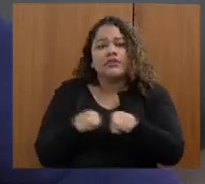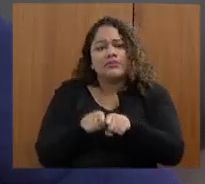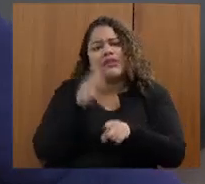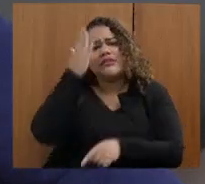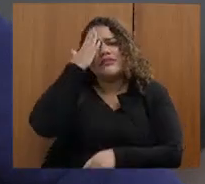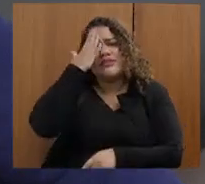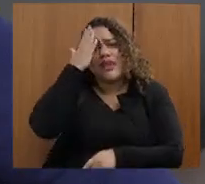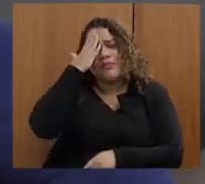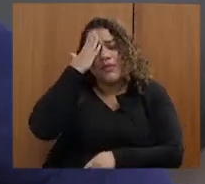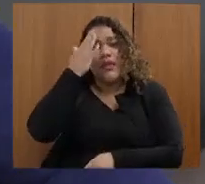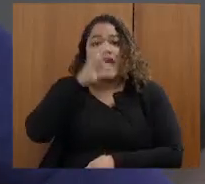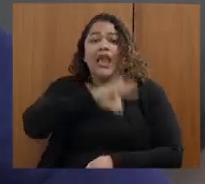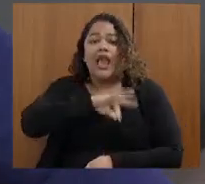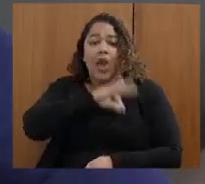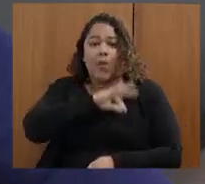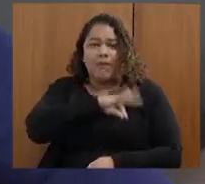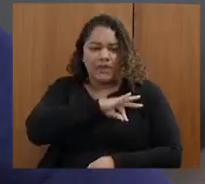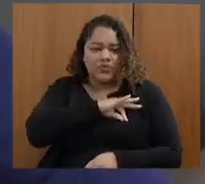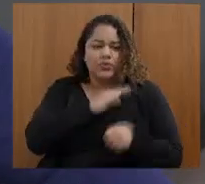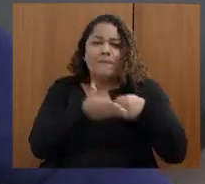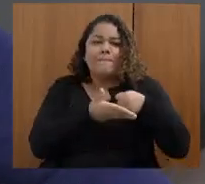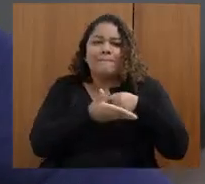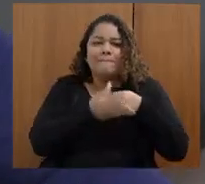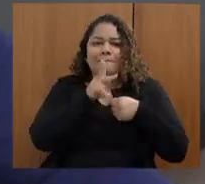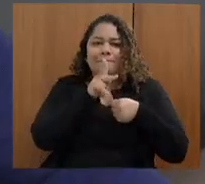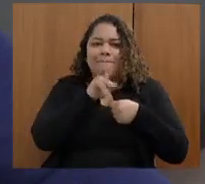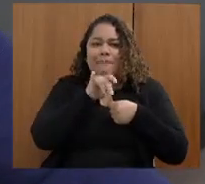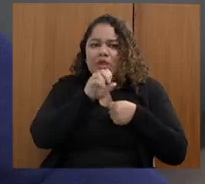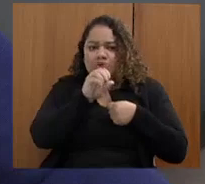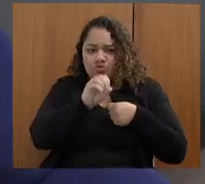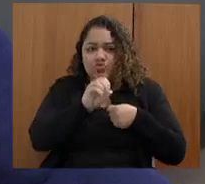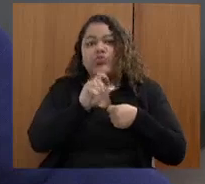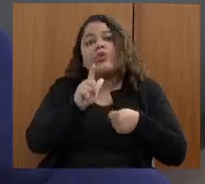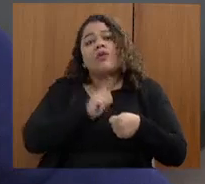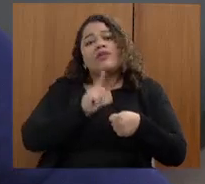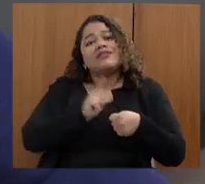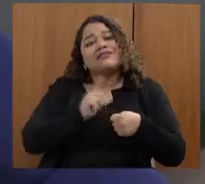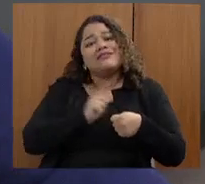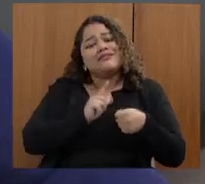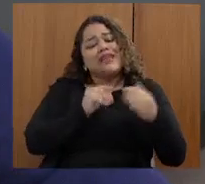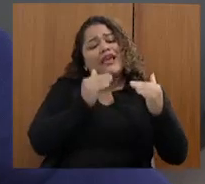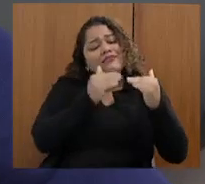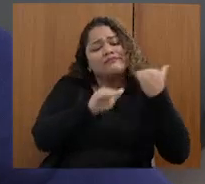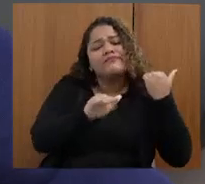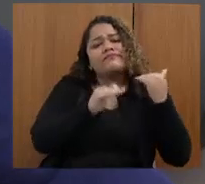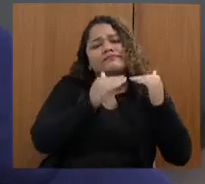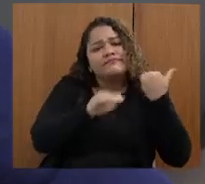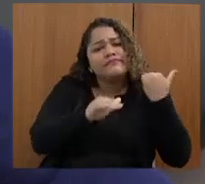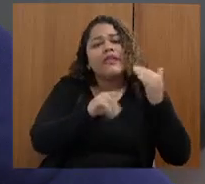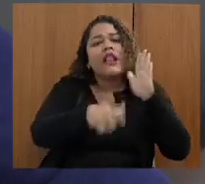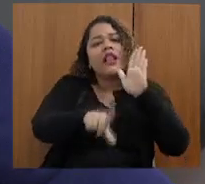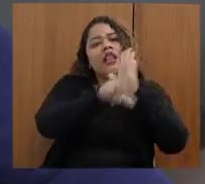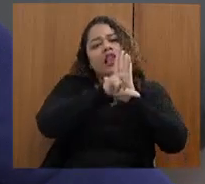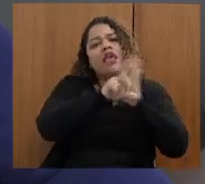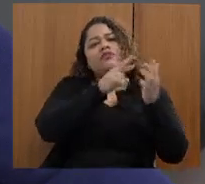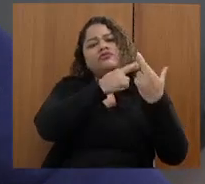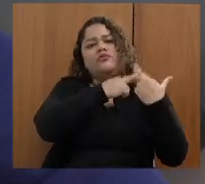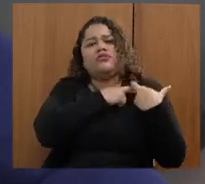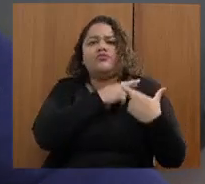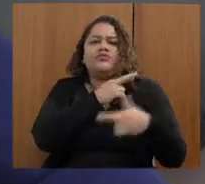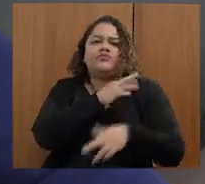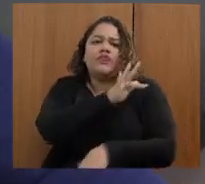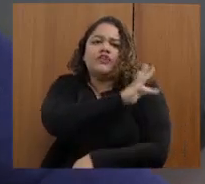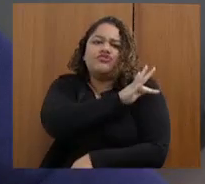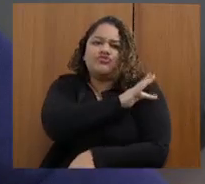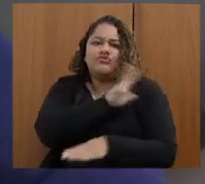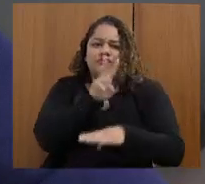Peso nós temos a questão da lei de responsabilidade fiscal fica chato ter que dizer isso todas as vezes e os